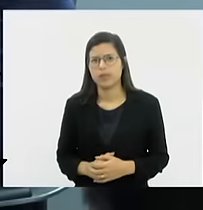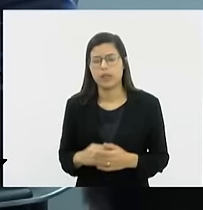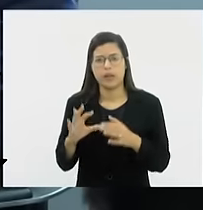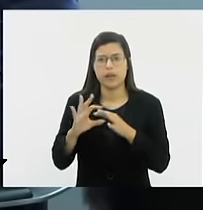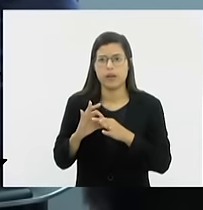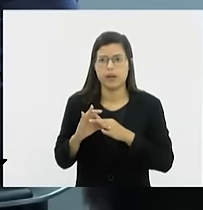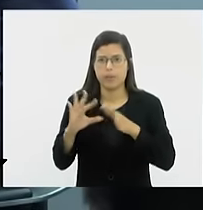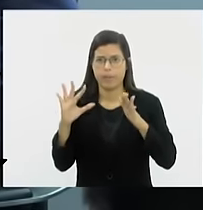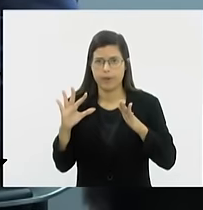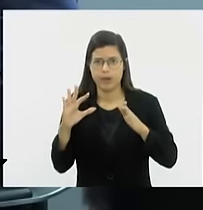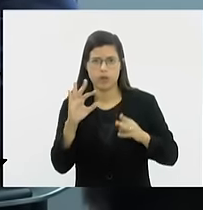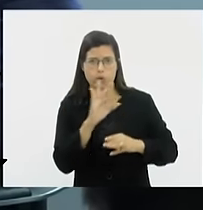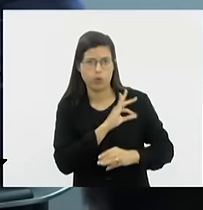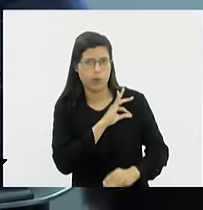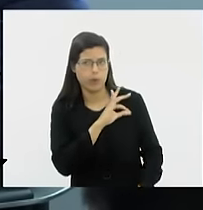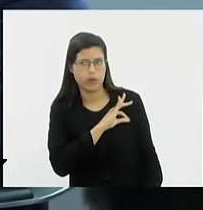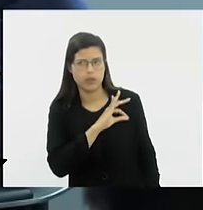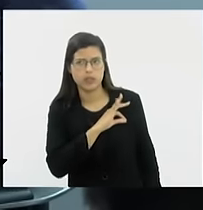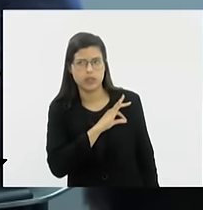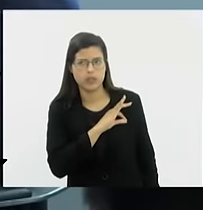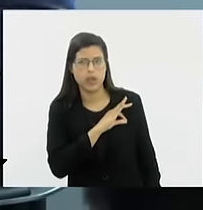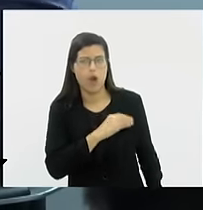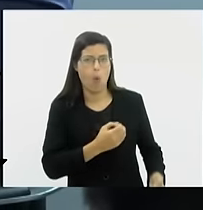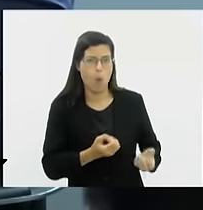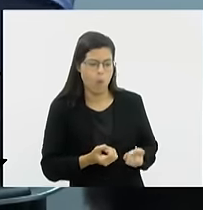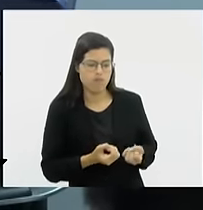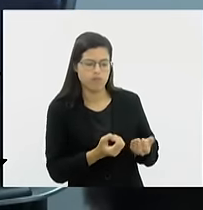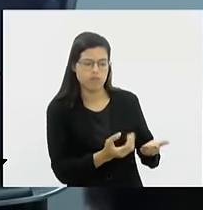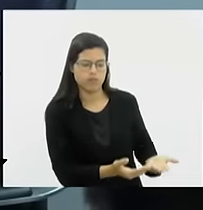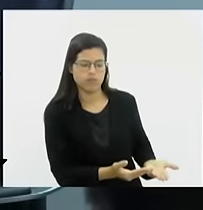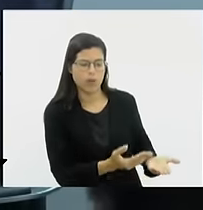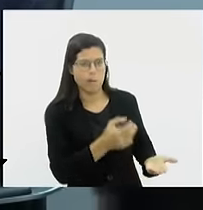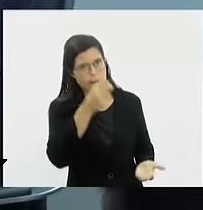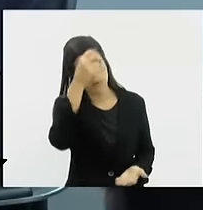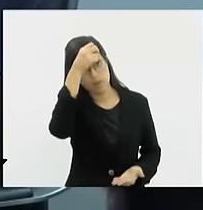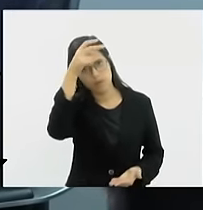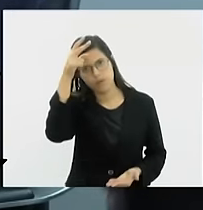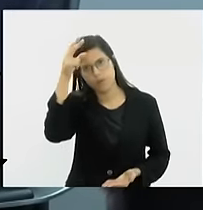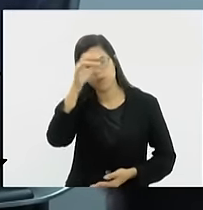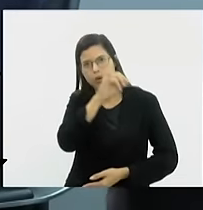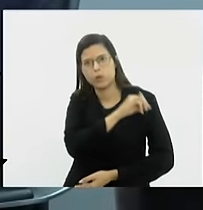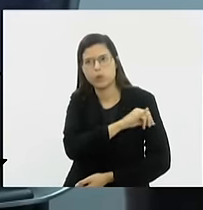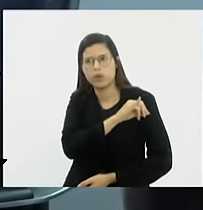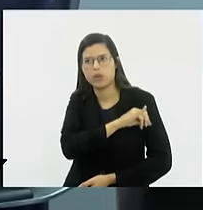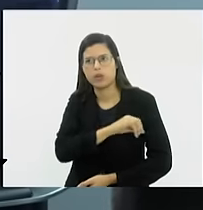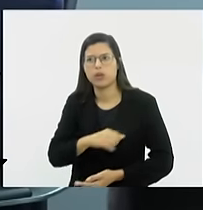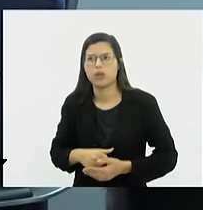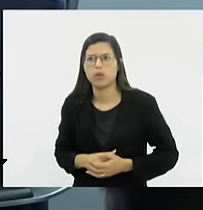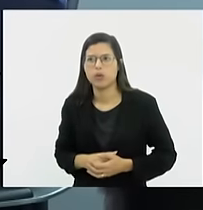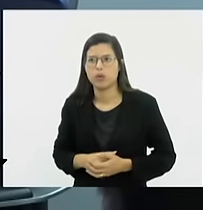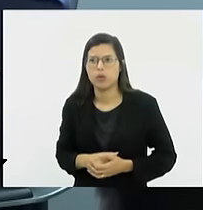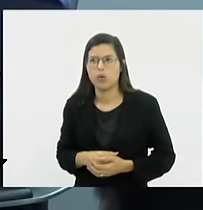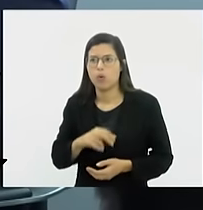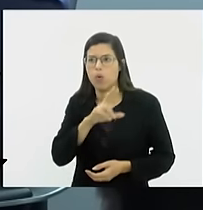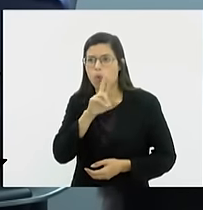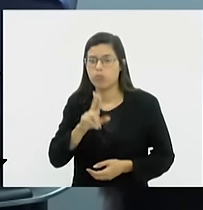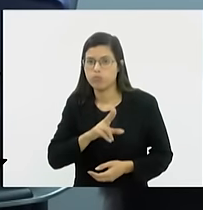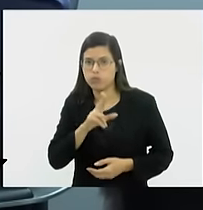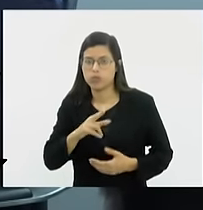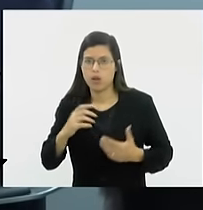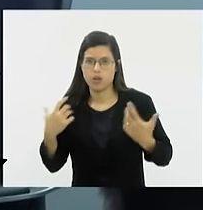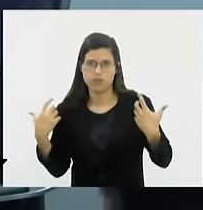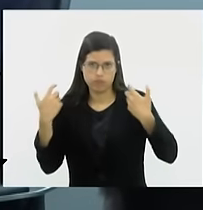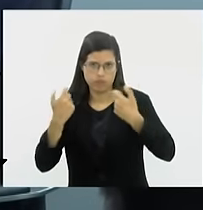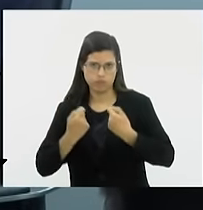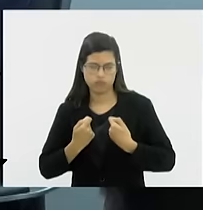permitindo que os seus policiais sejam cedidos para a Prefeitura do Rio de Janeiro, usando um colete da Prefeitura?